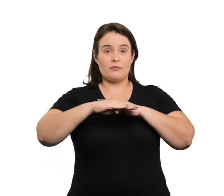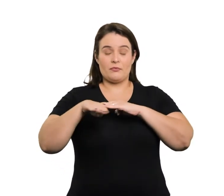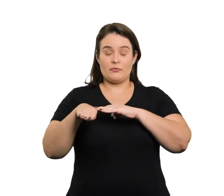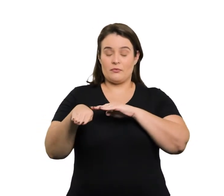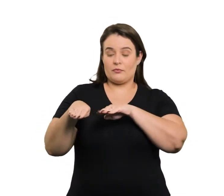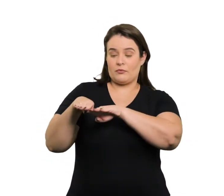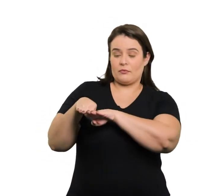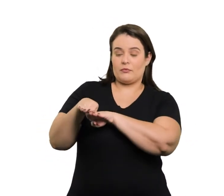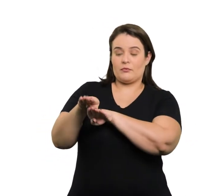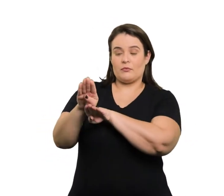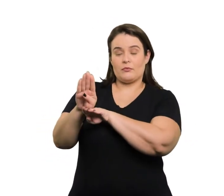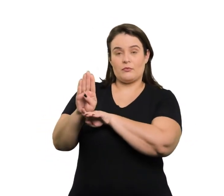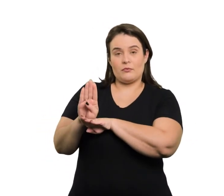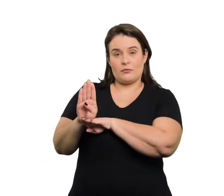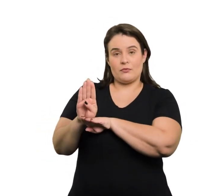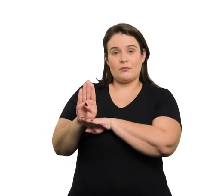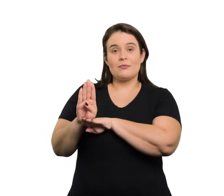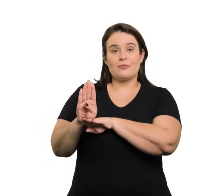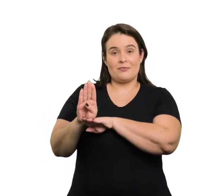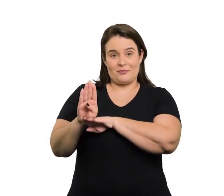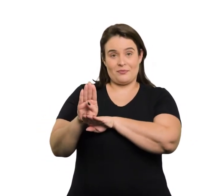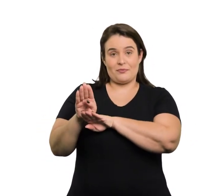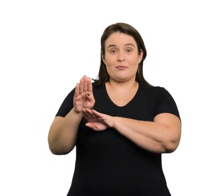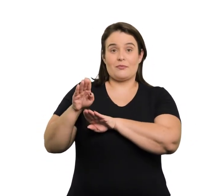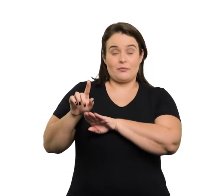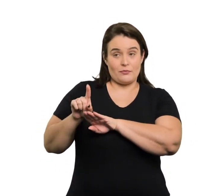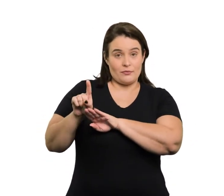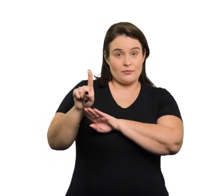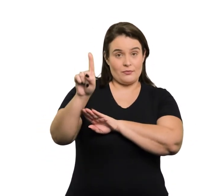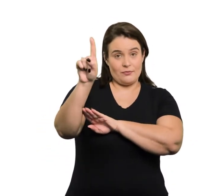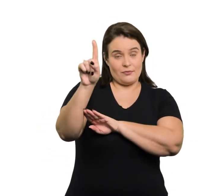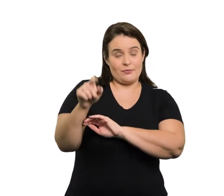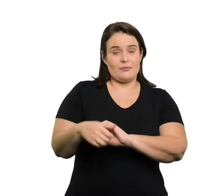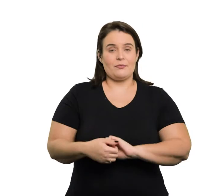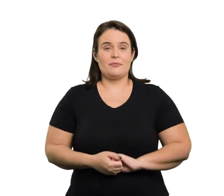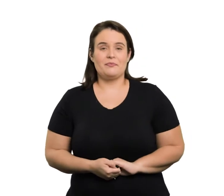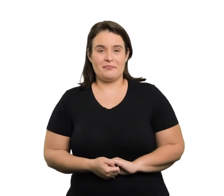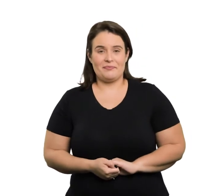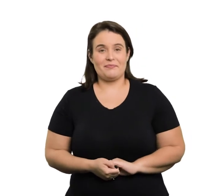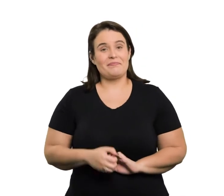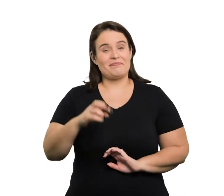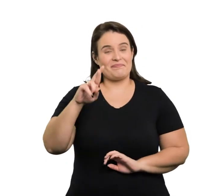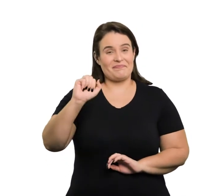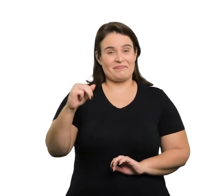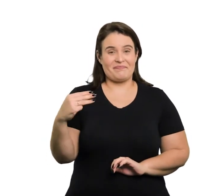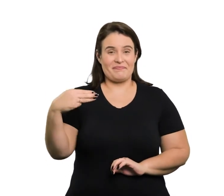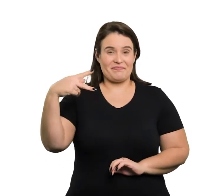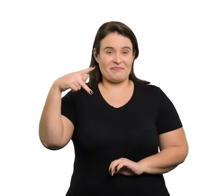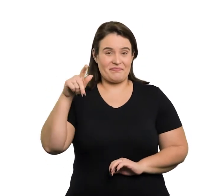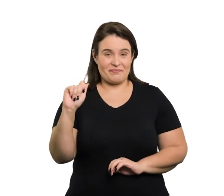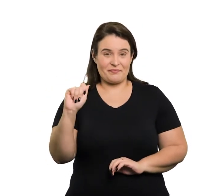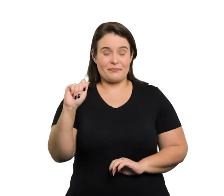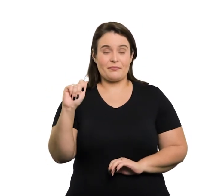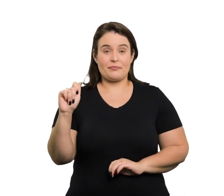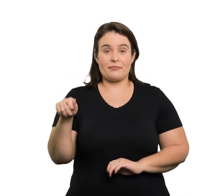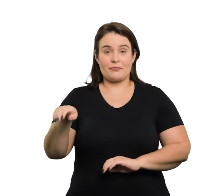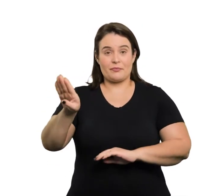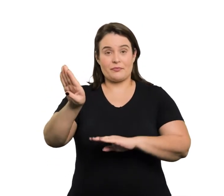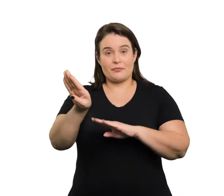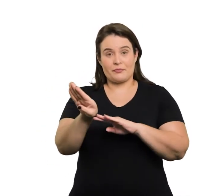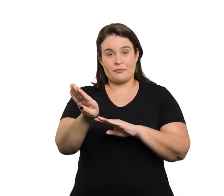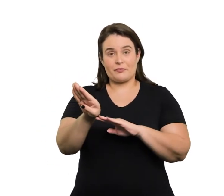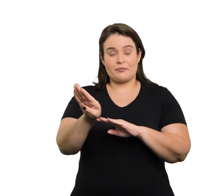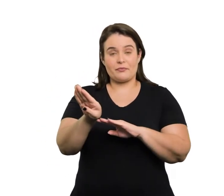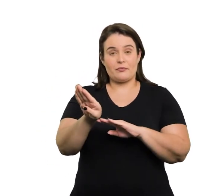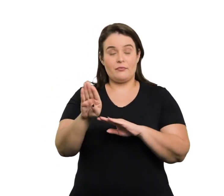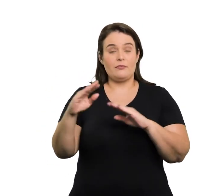Superfícies de piso inclinadas longitudinalmente ao sentido do deslocamento. Consideram-se rampas as superfícies